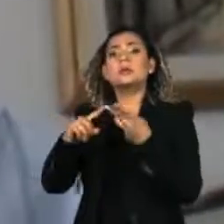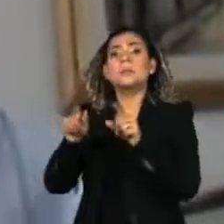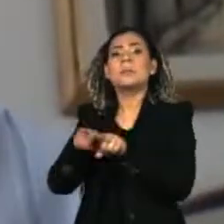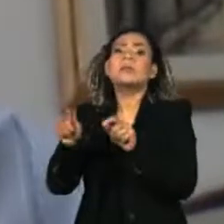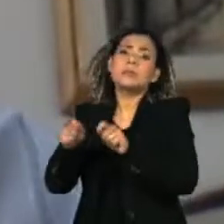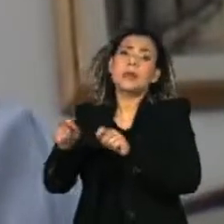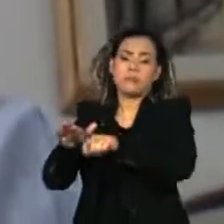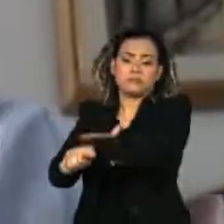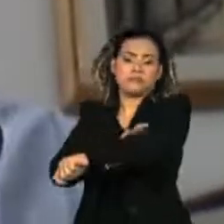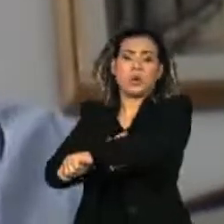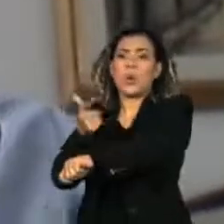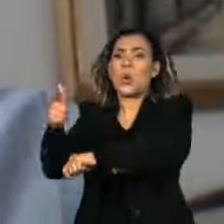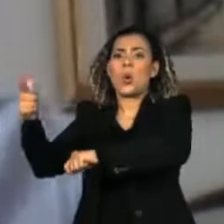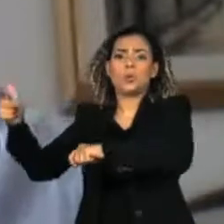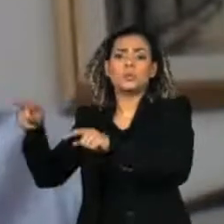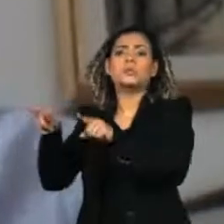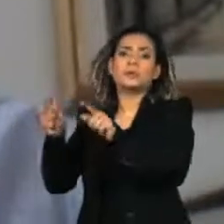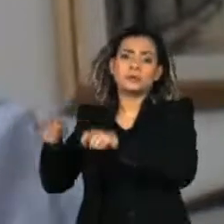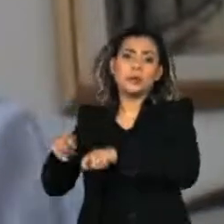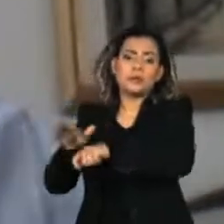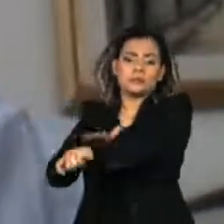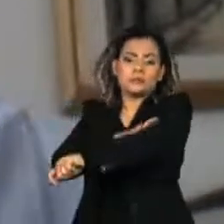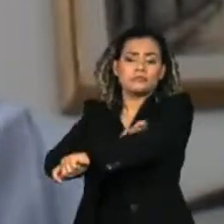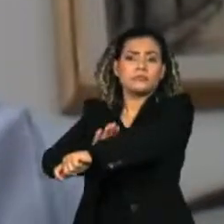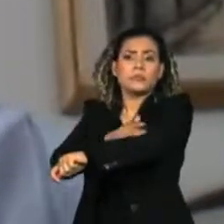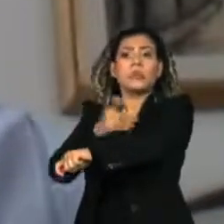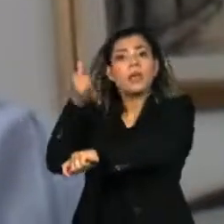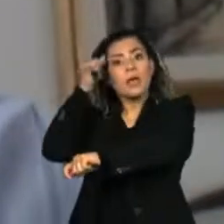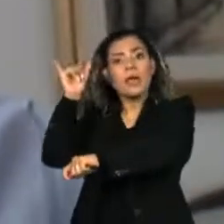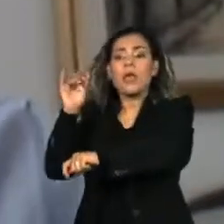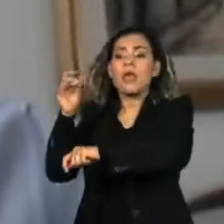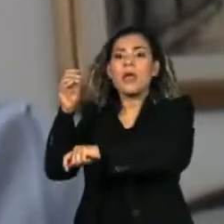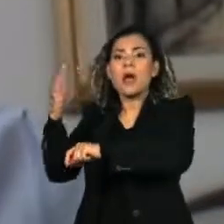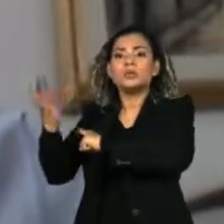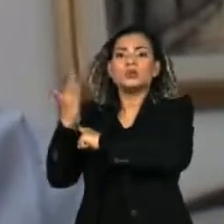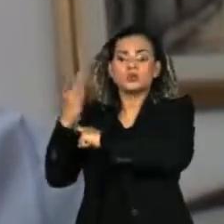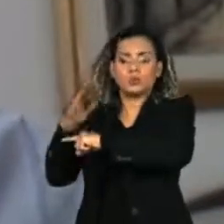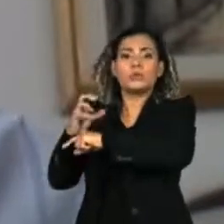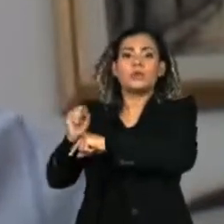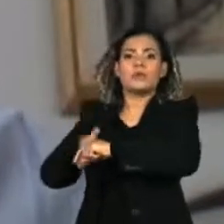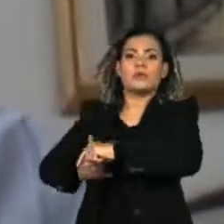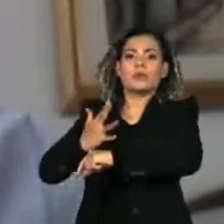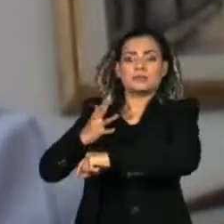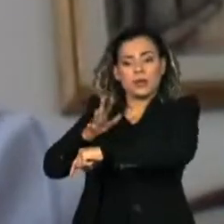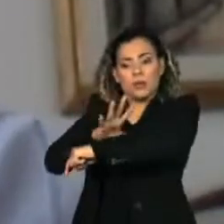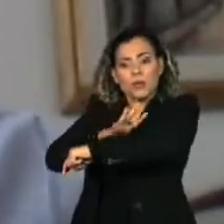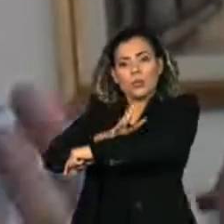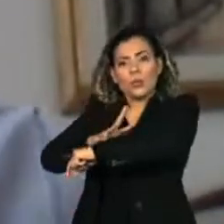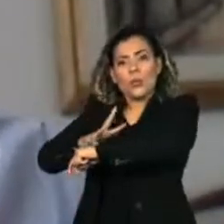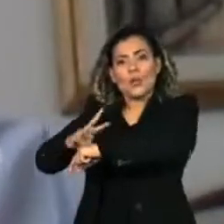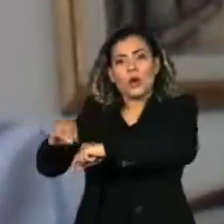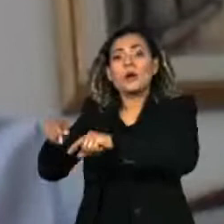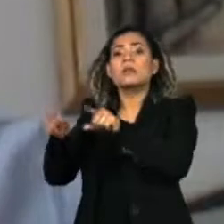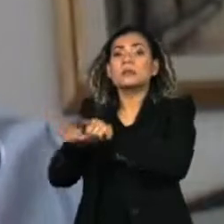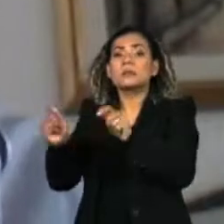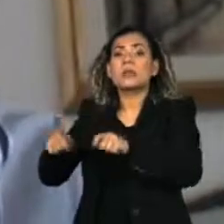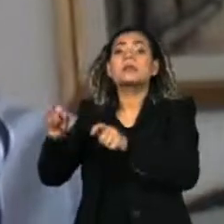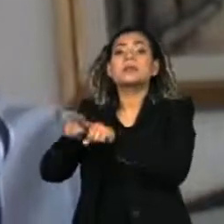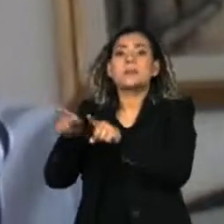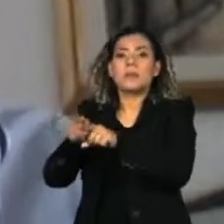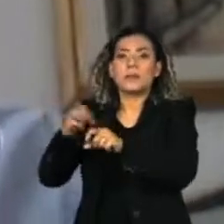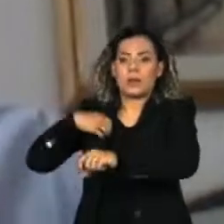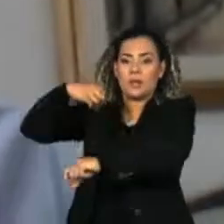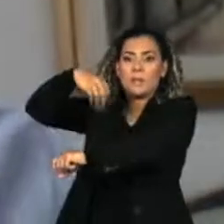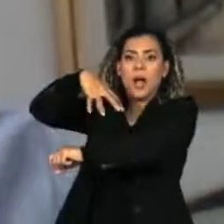de passar na pele, que tem pouca repercussão cutânea. Nós podemos usar a